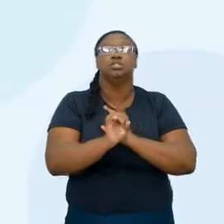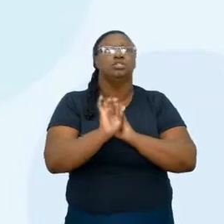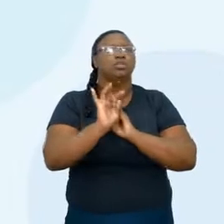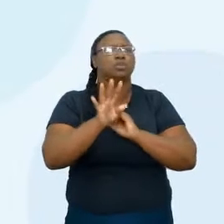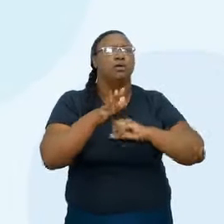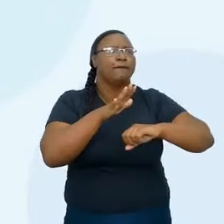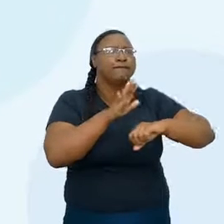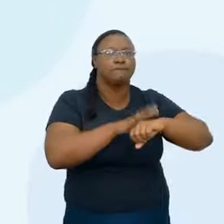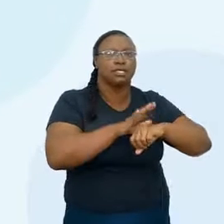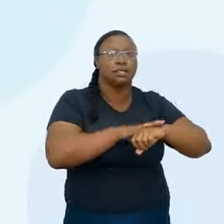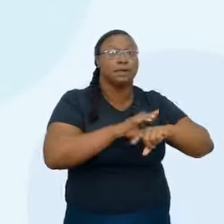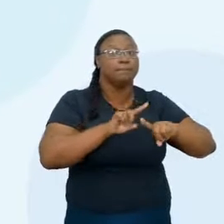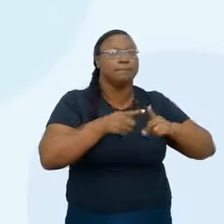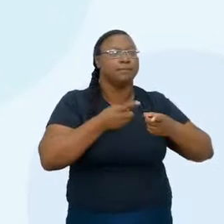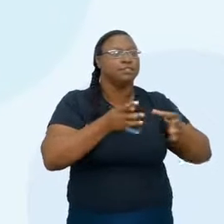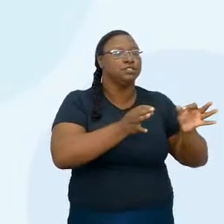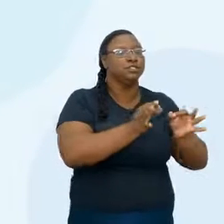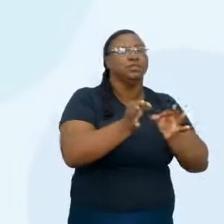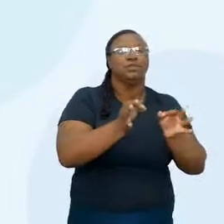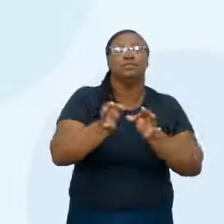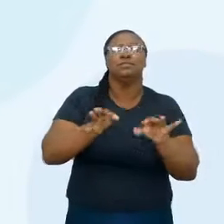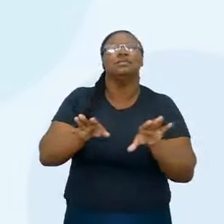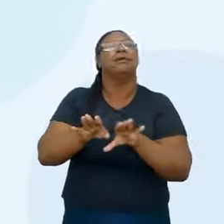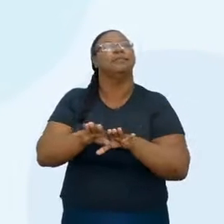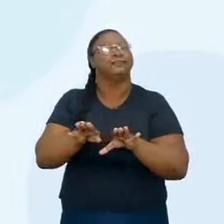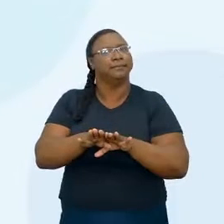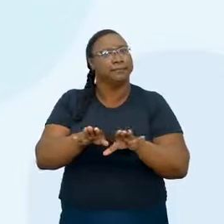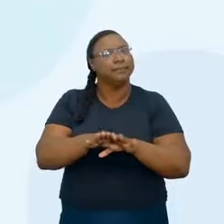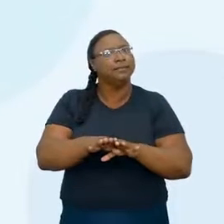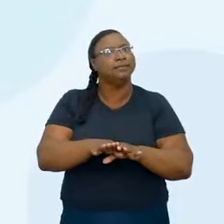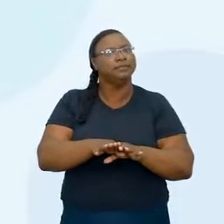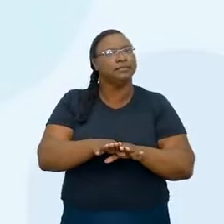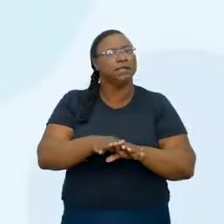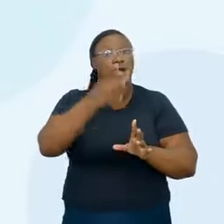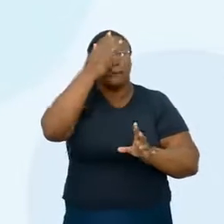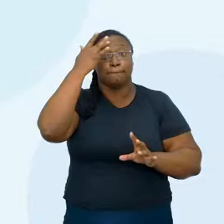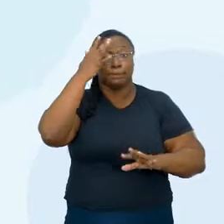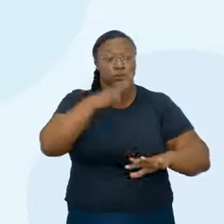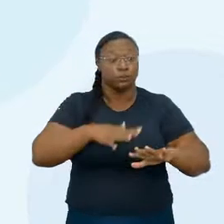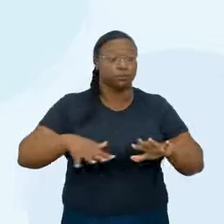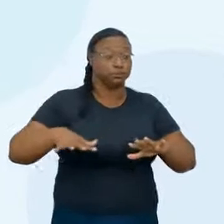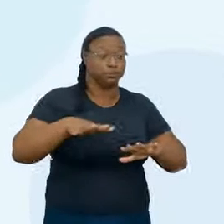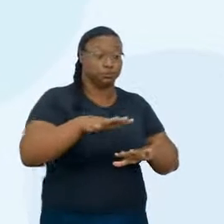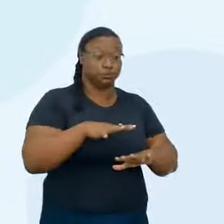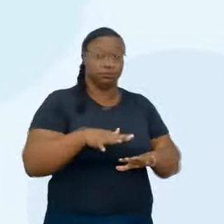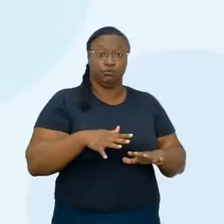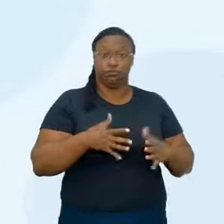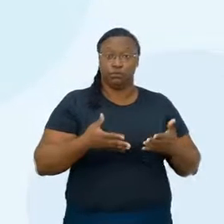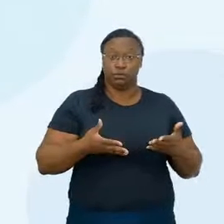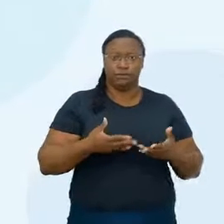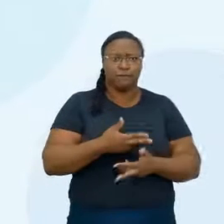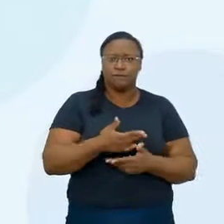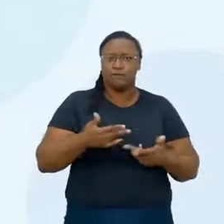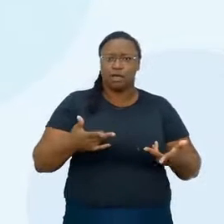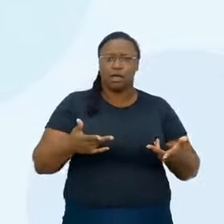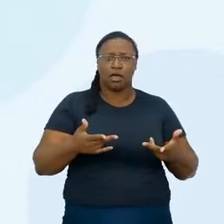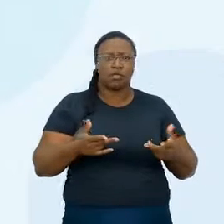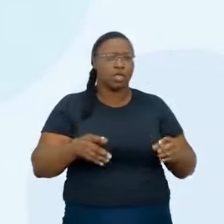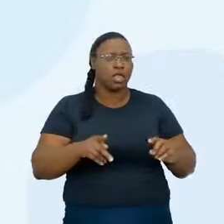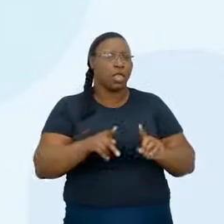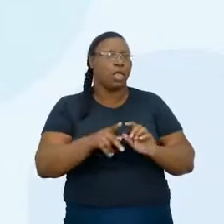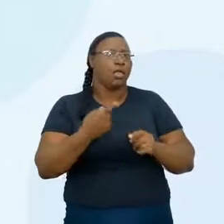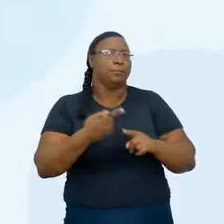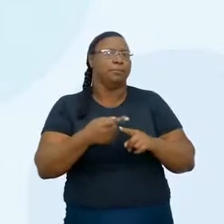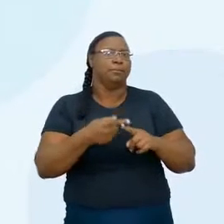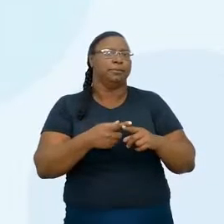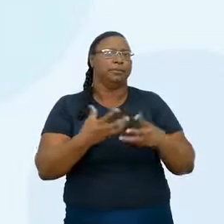realização, mas em todo o processo de organização, no qual muitas pessoas se envolvem por diversos motivos, como por herança, tradições